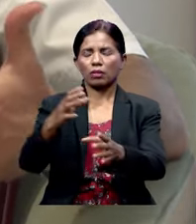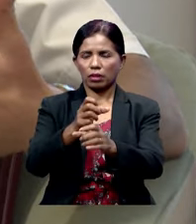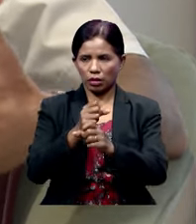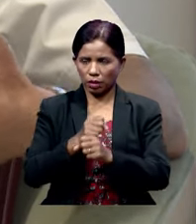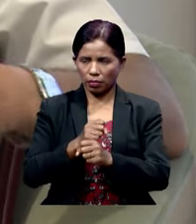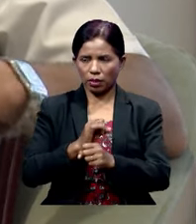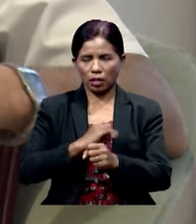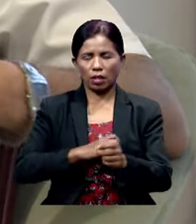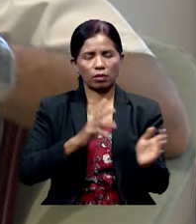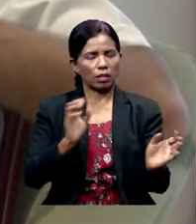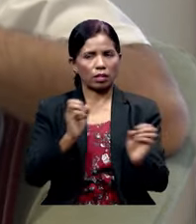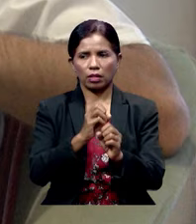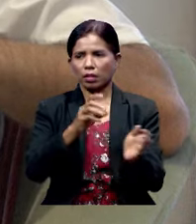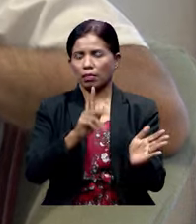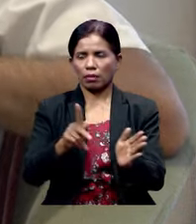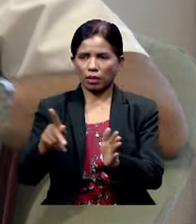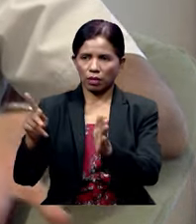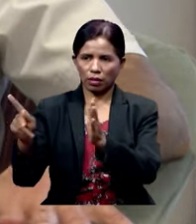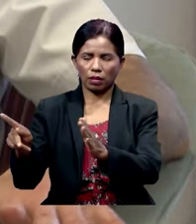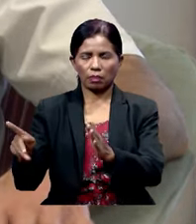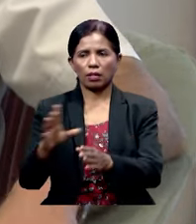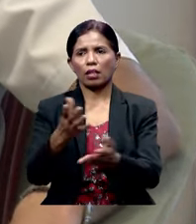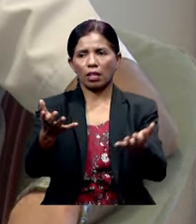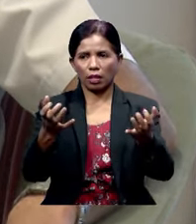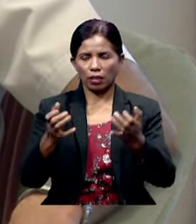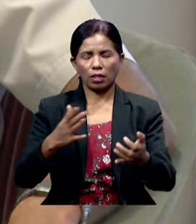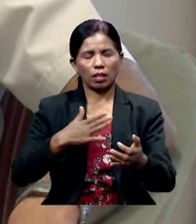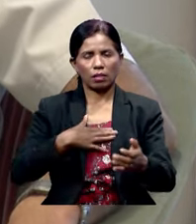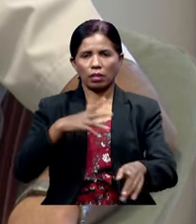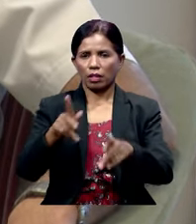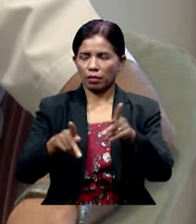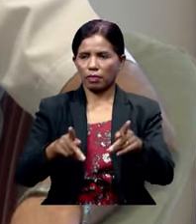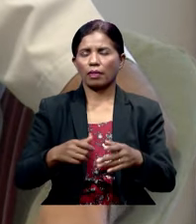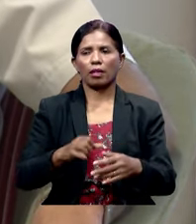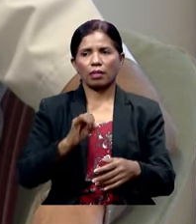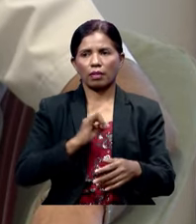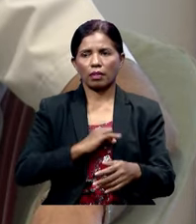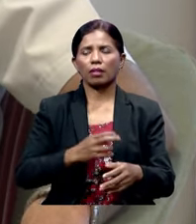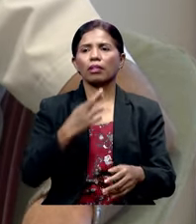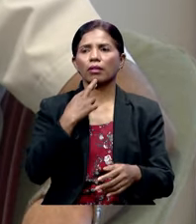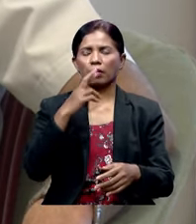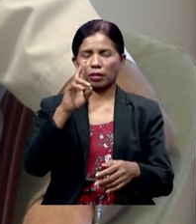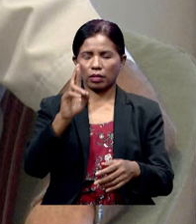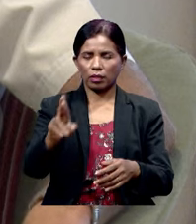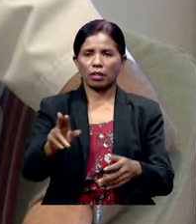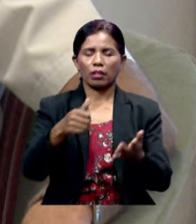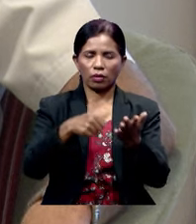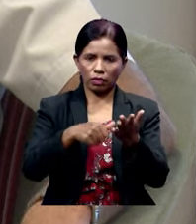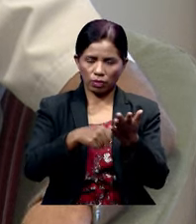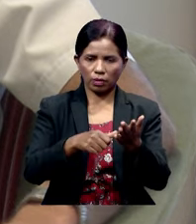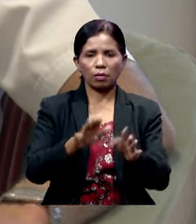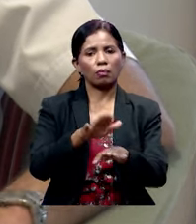faço planos dizemos de iniciativa minha pessoal eu sempre respondo a convites